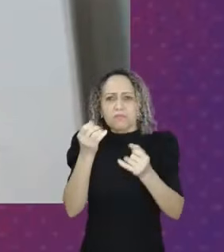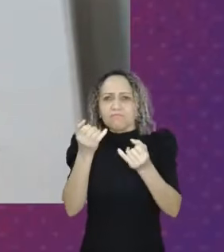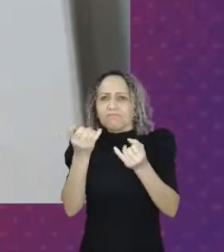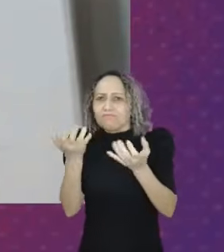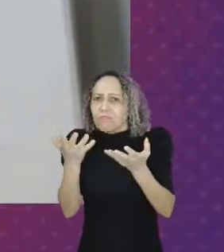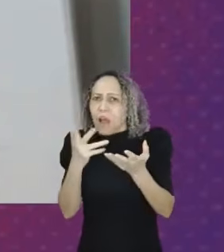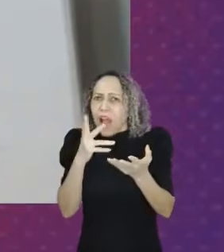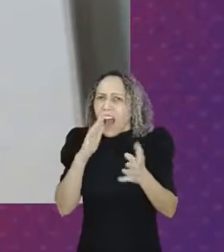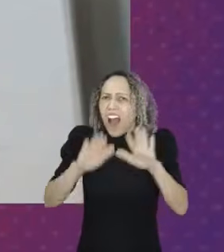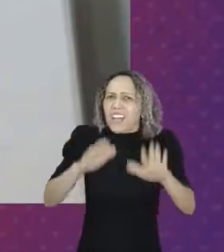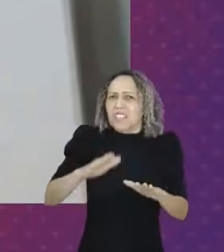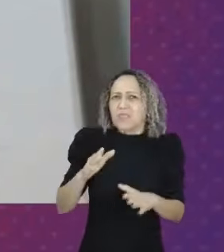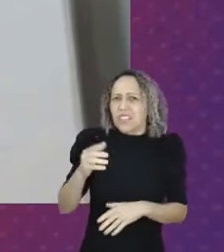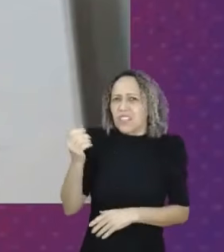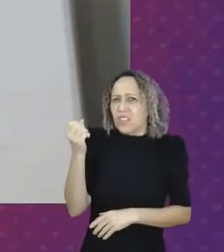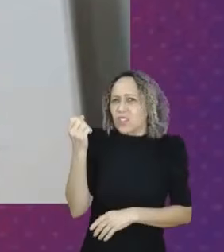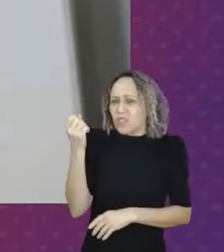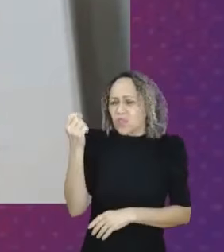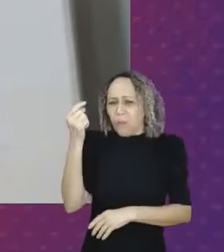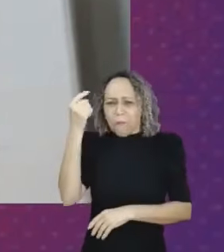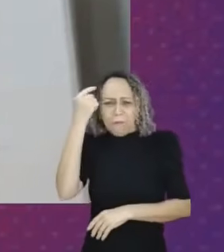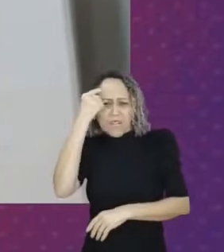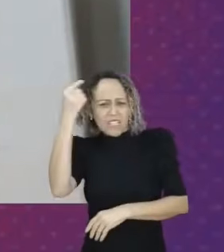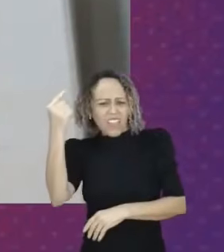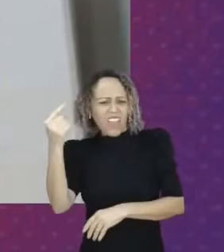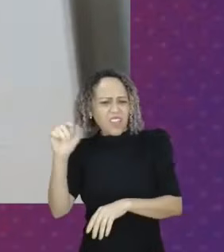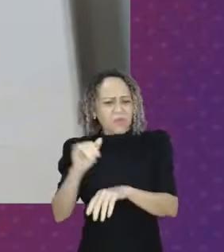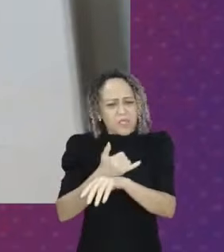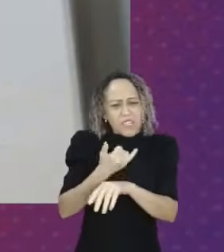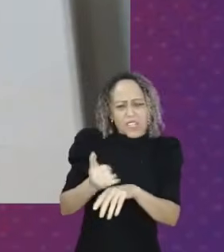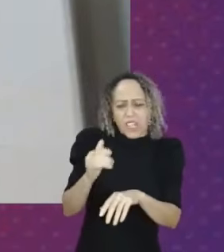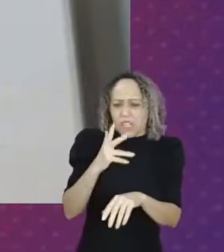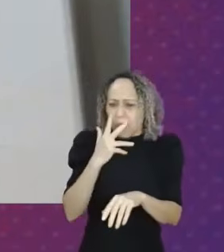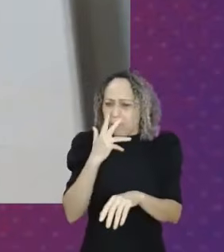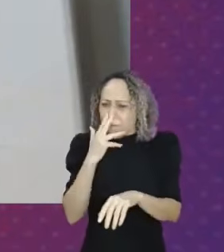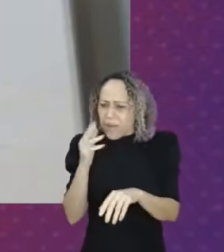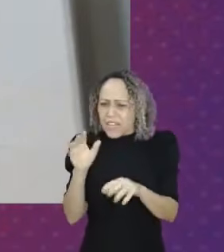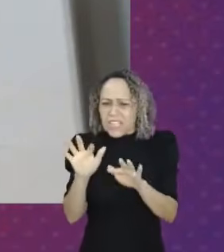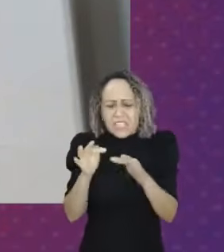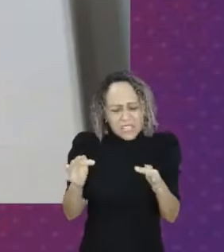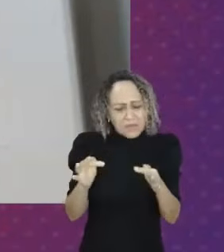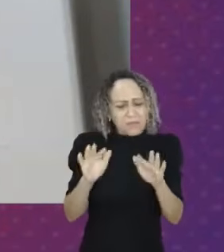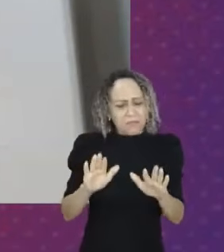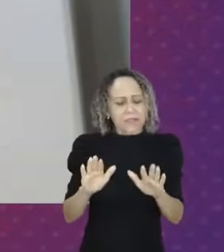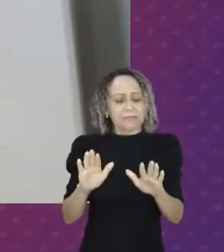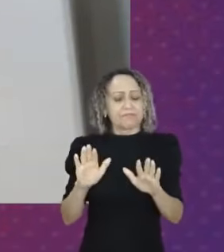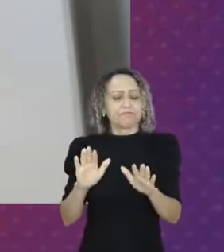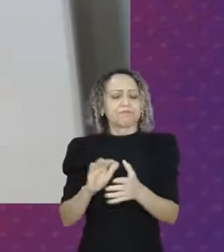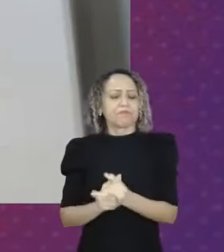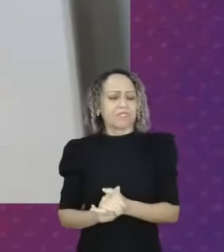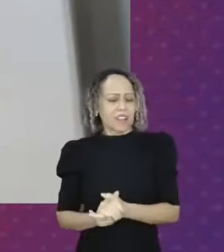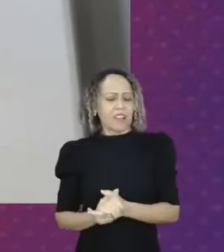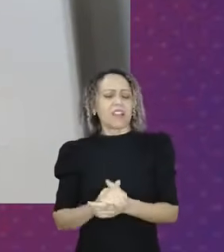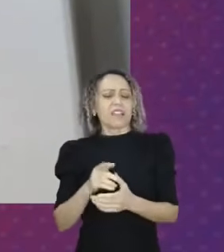para a população negra muito grande. Uma iniciativa que nós tivemos no município de Sinop foi propor uma lei em